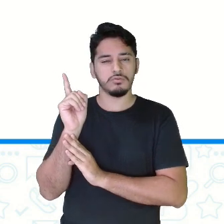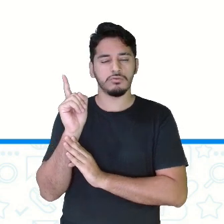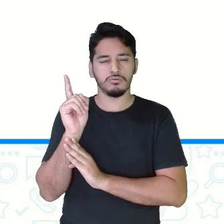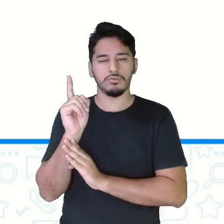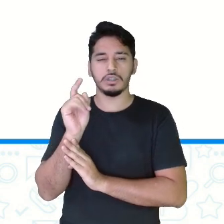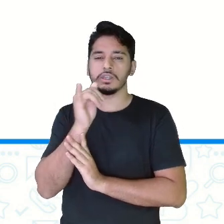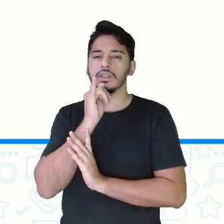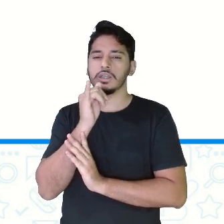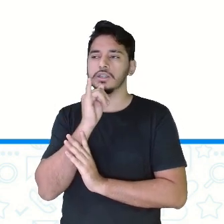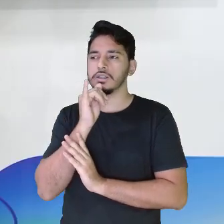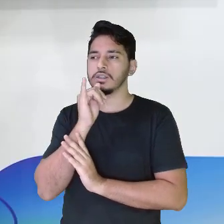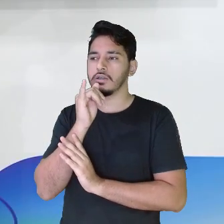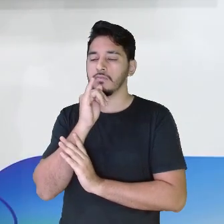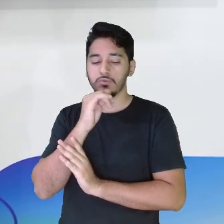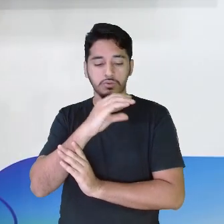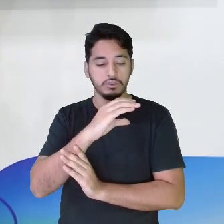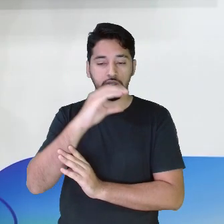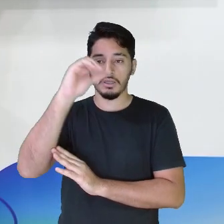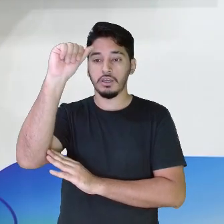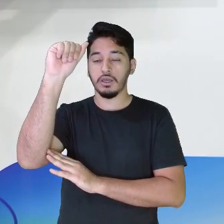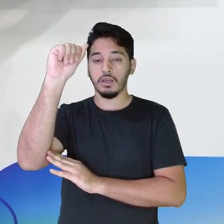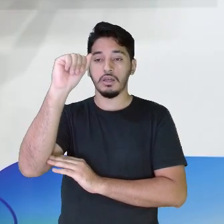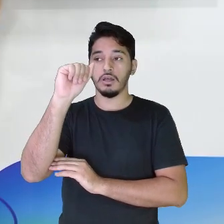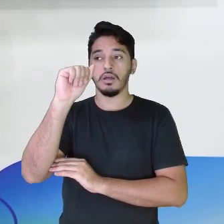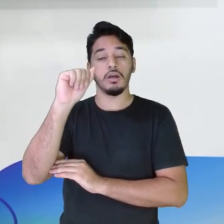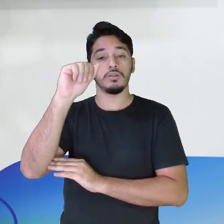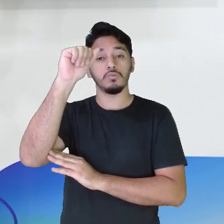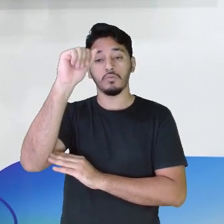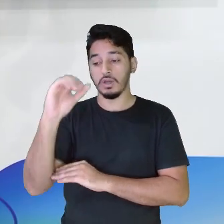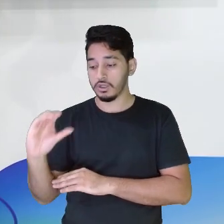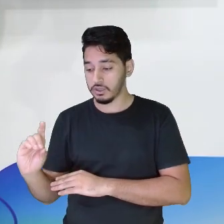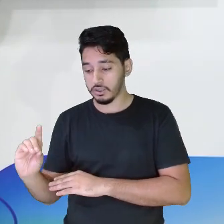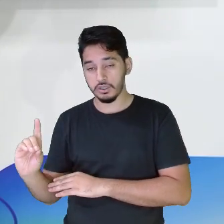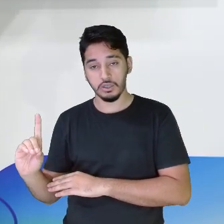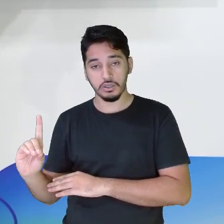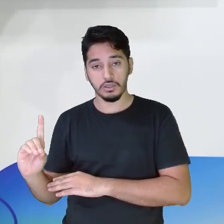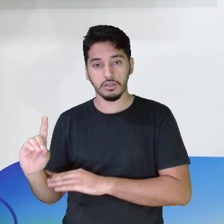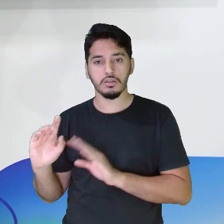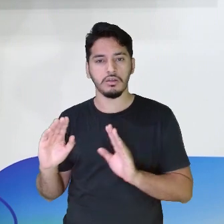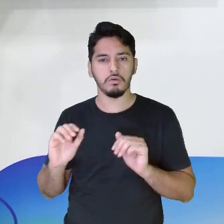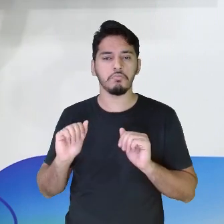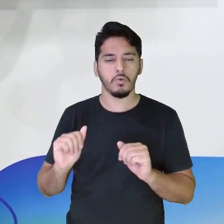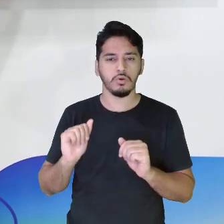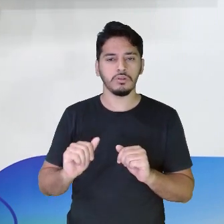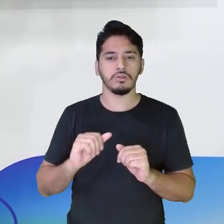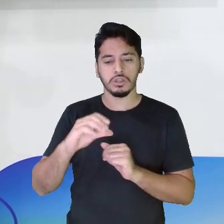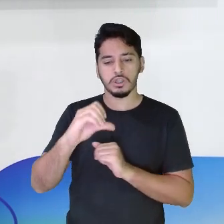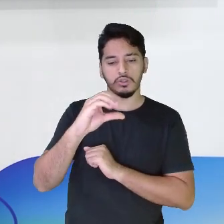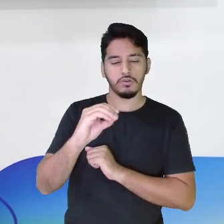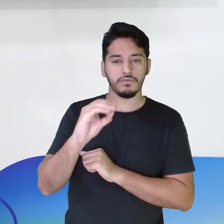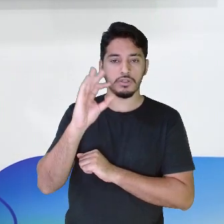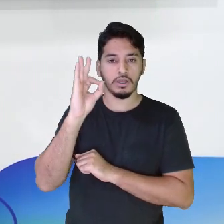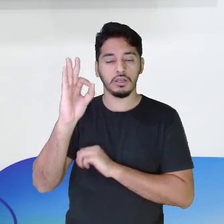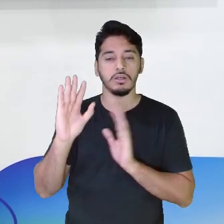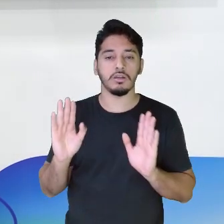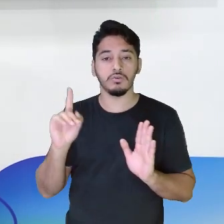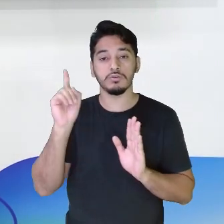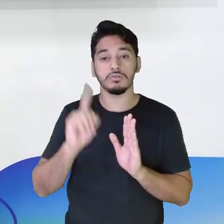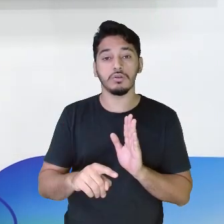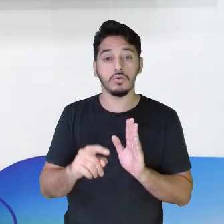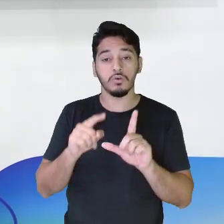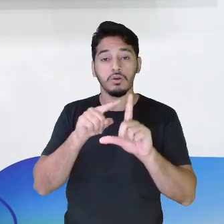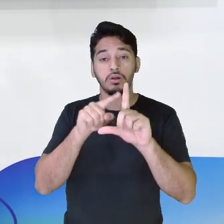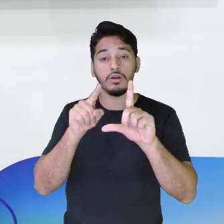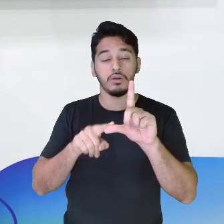né? CA, eu posso ter no AD também, ó, 90 graus, ângulo